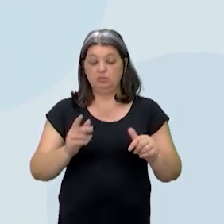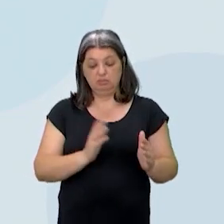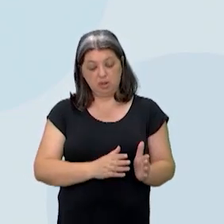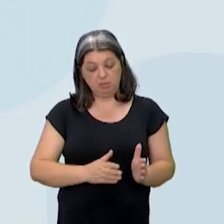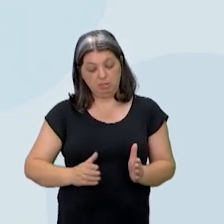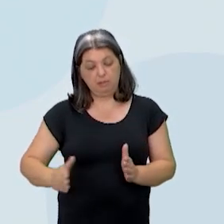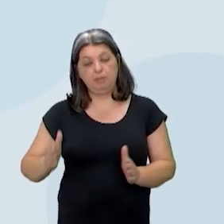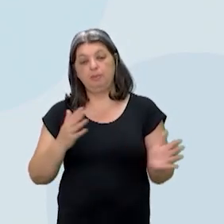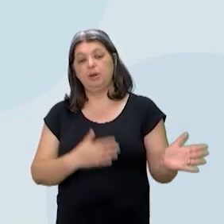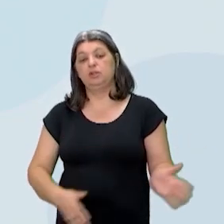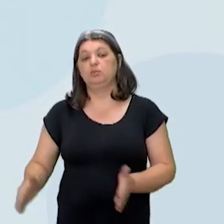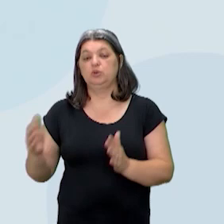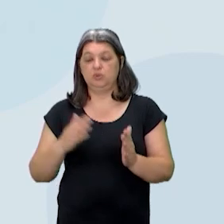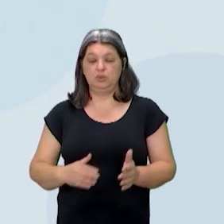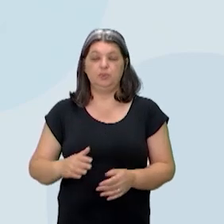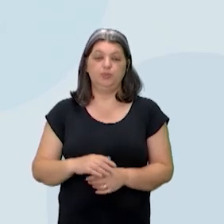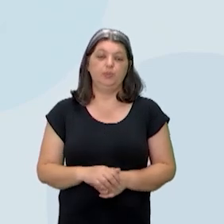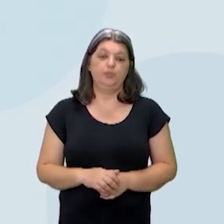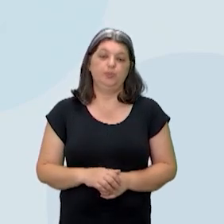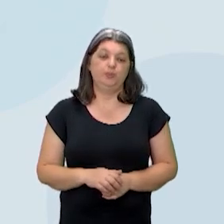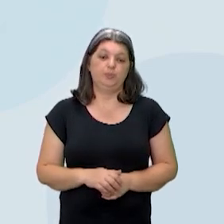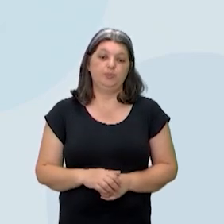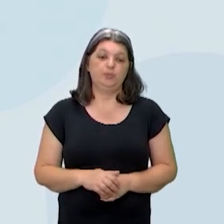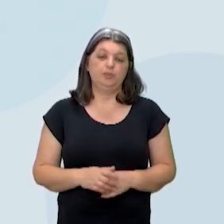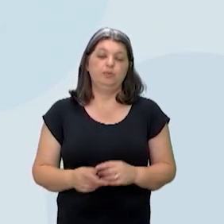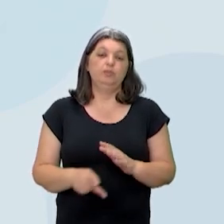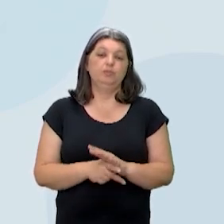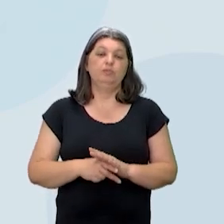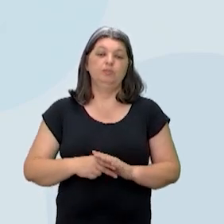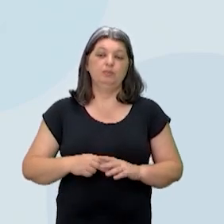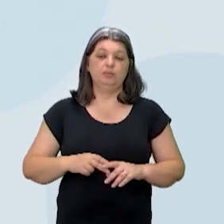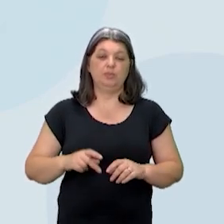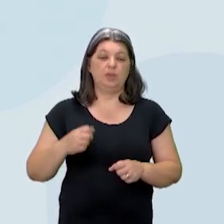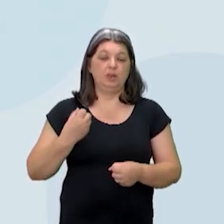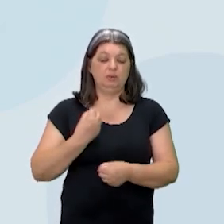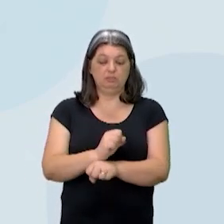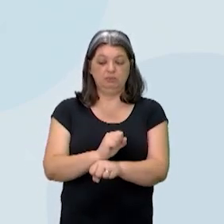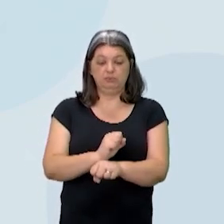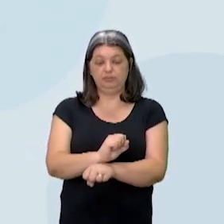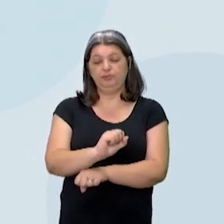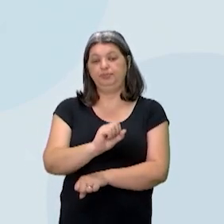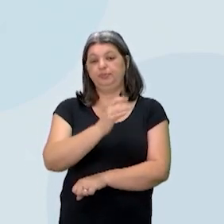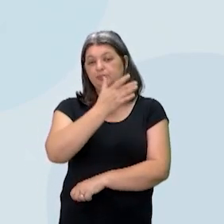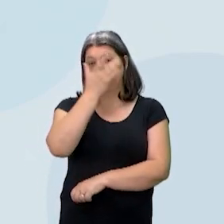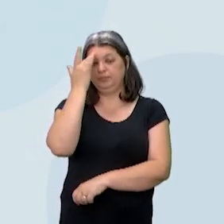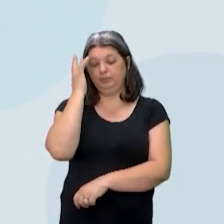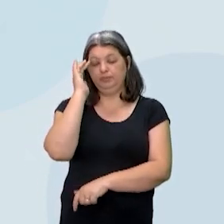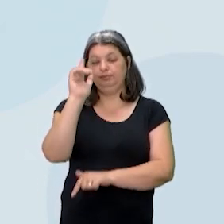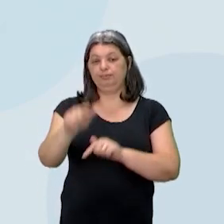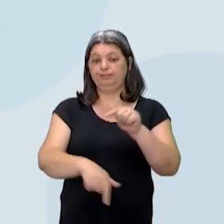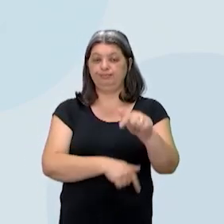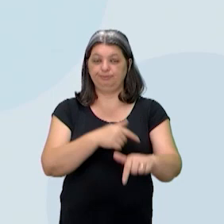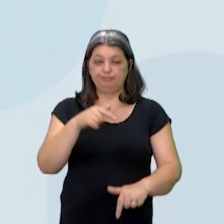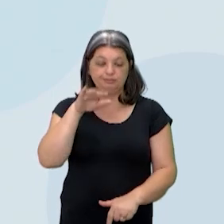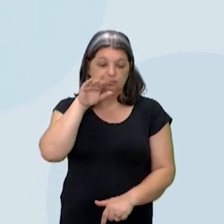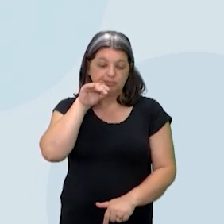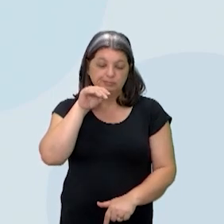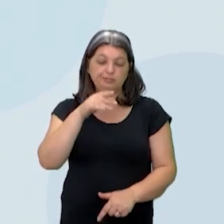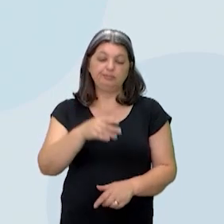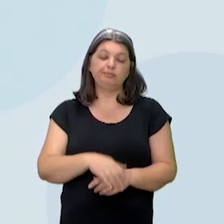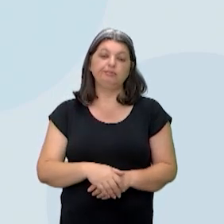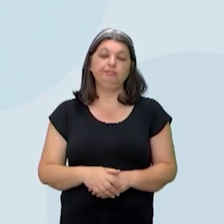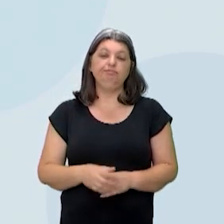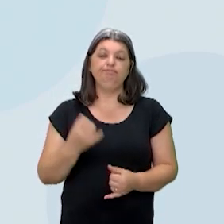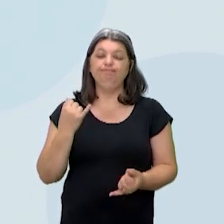processo produtivo. E aí, essa questão da exploração do trabalhador, ela acaba ficando